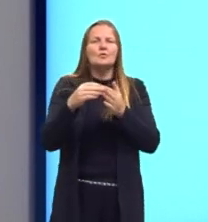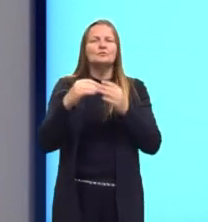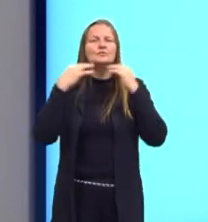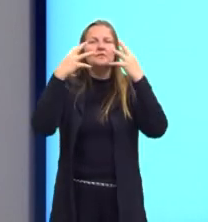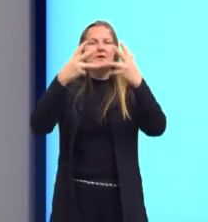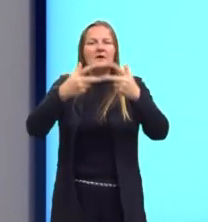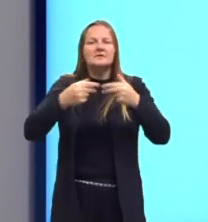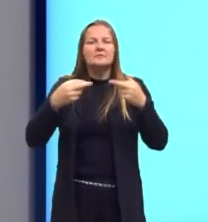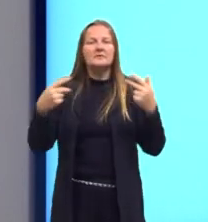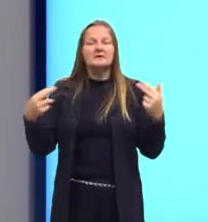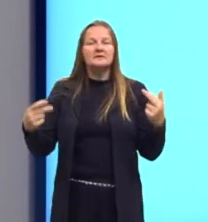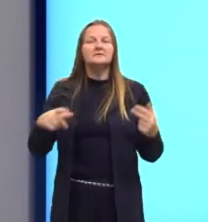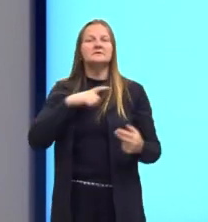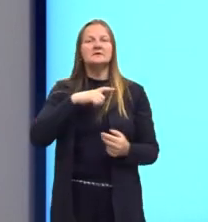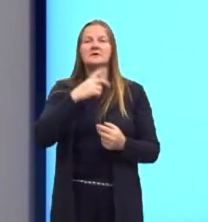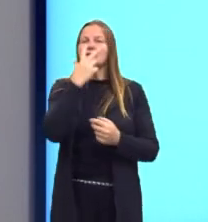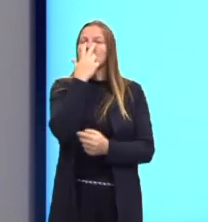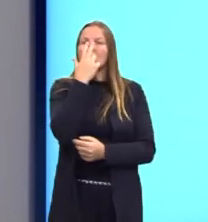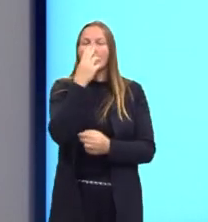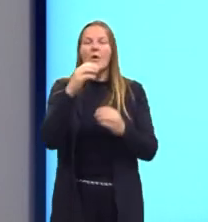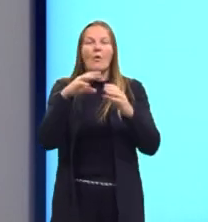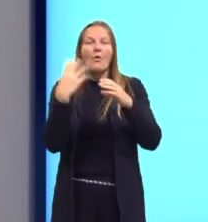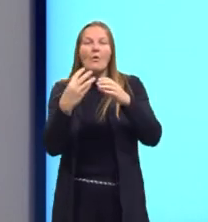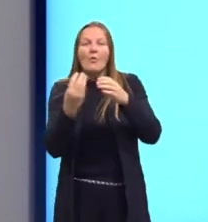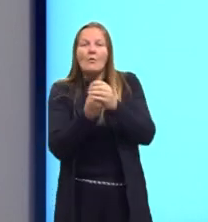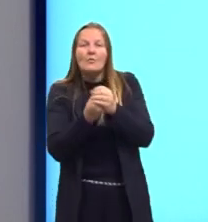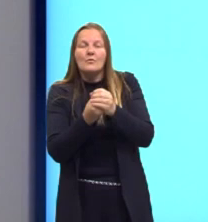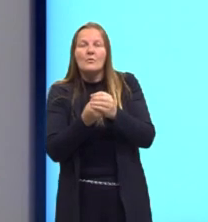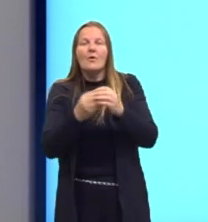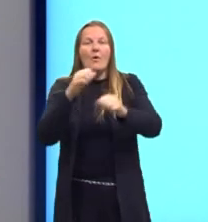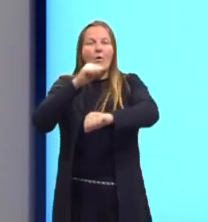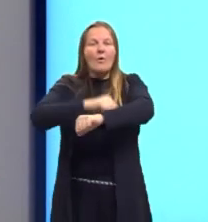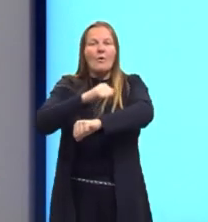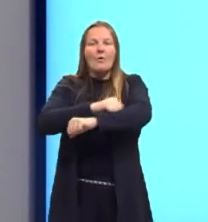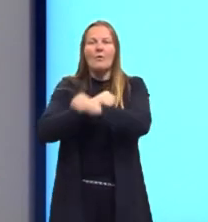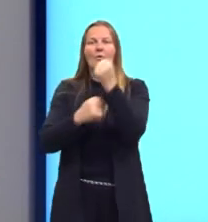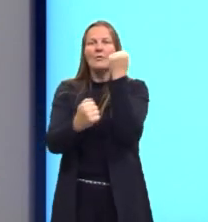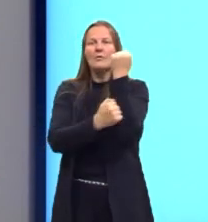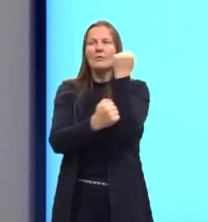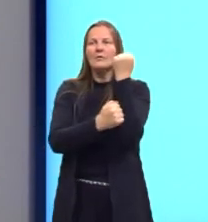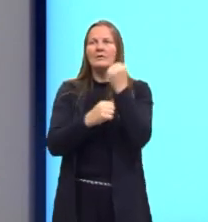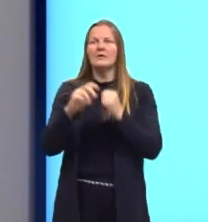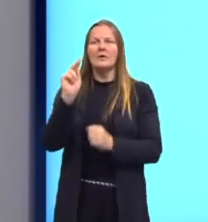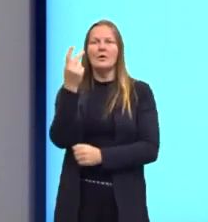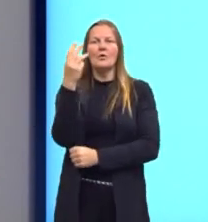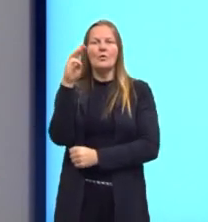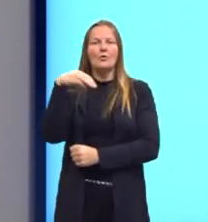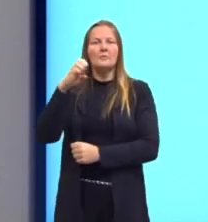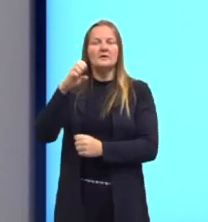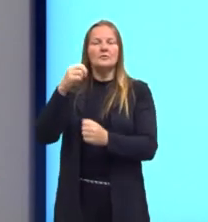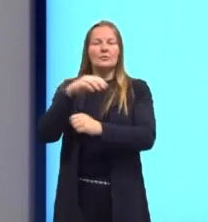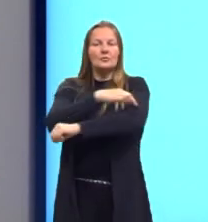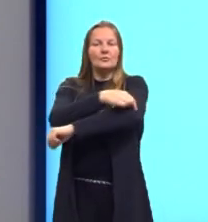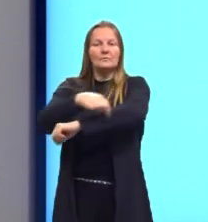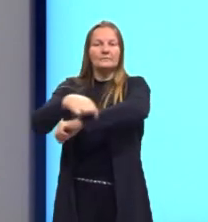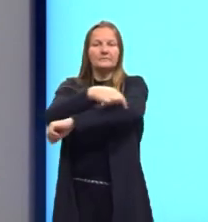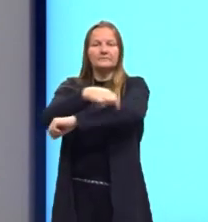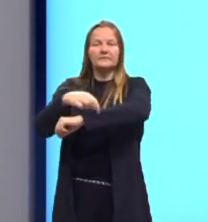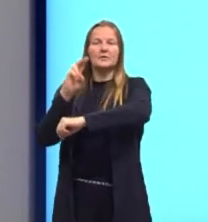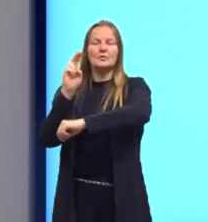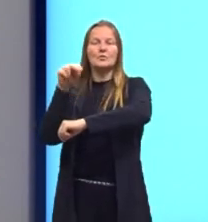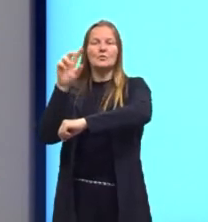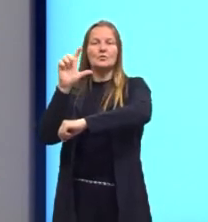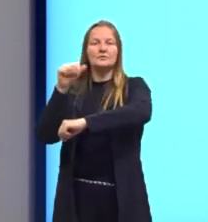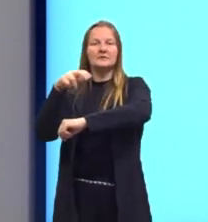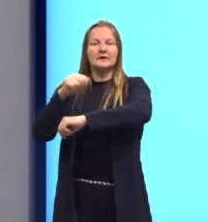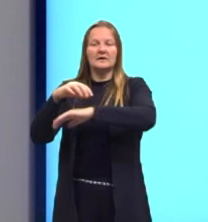animais contém um mesmo conjunto de ossos tá então o que é o úmero a ulna o rádio